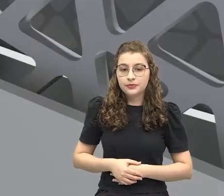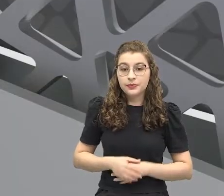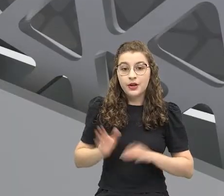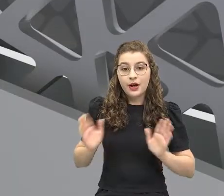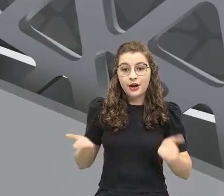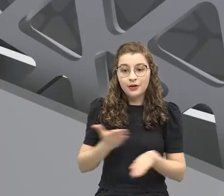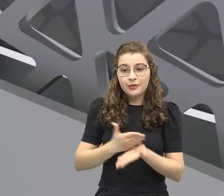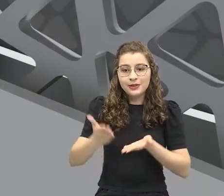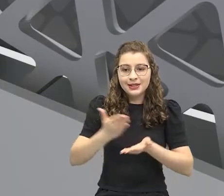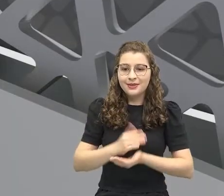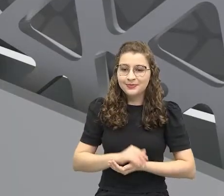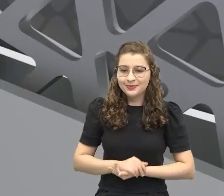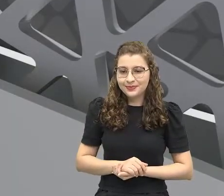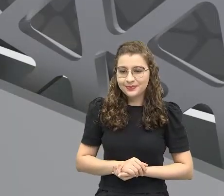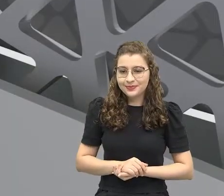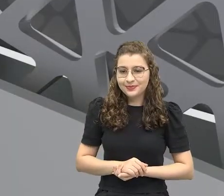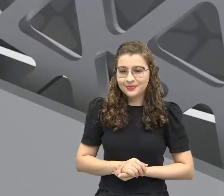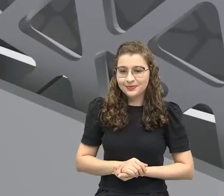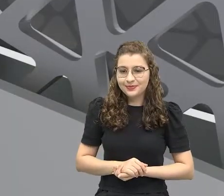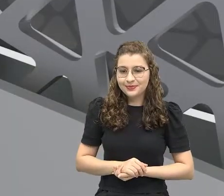agora vamos à nossa aula.